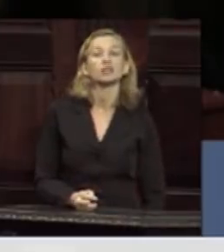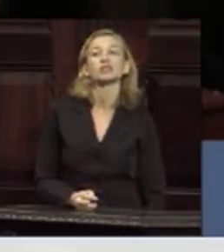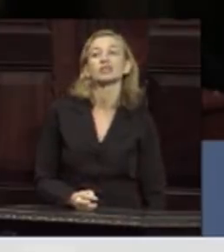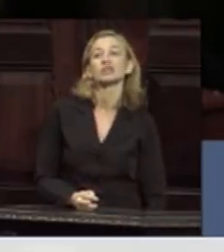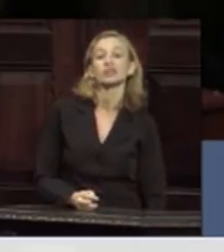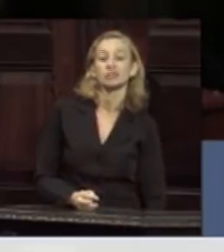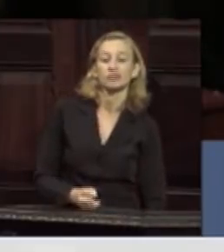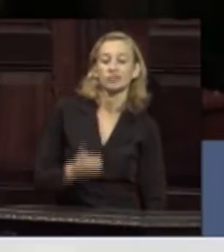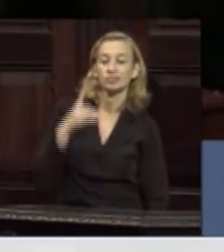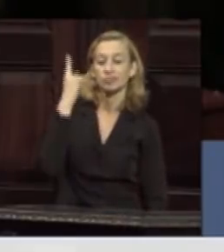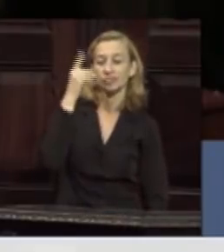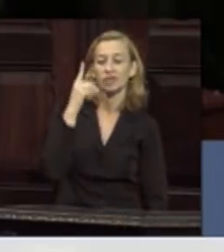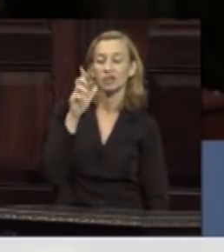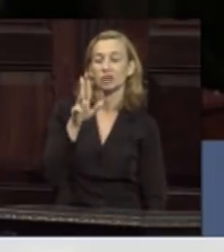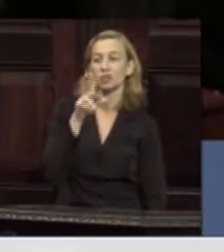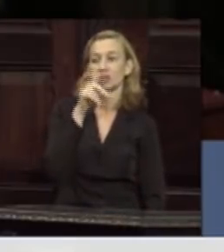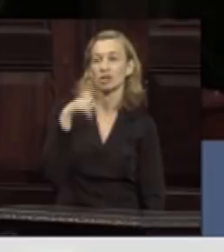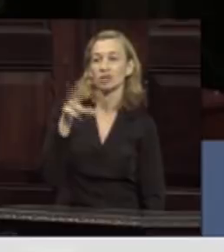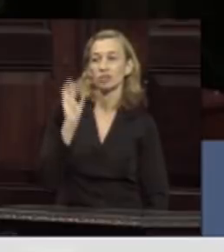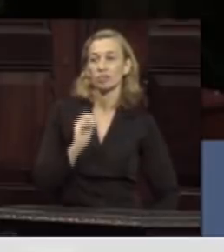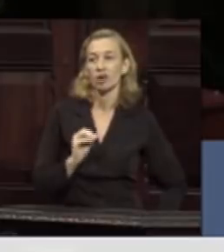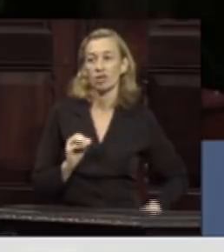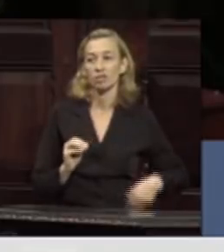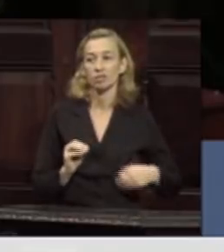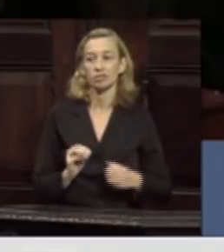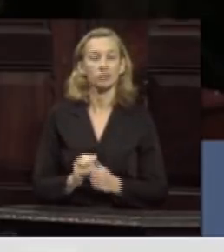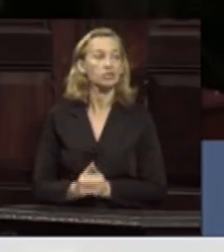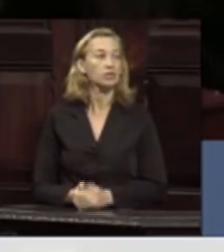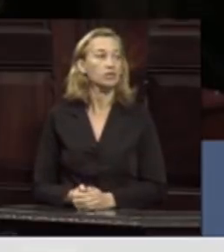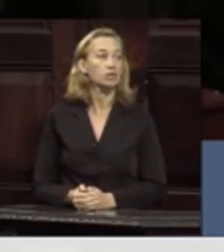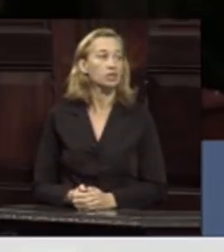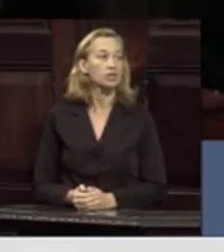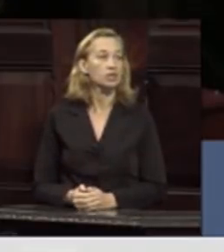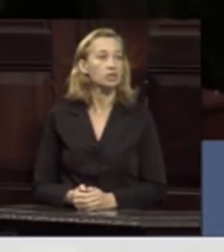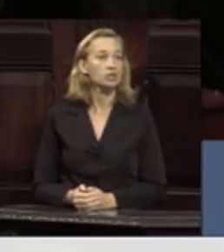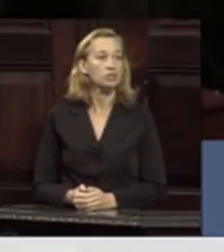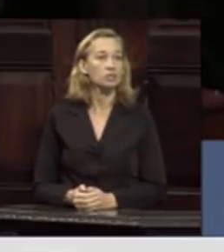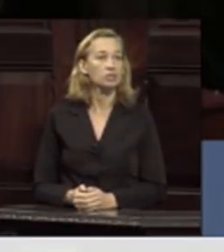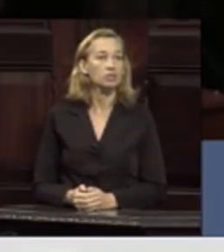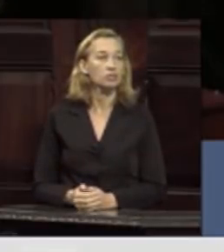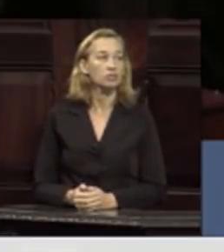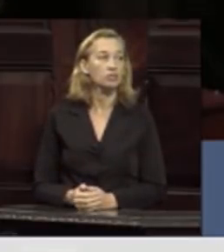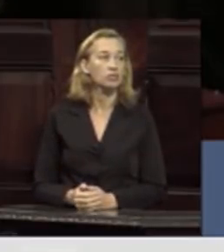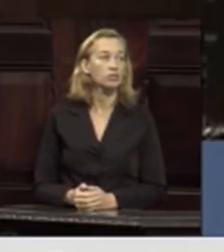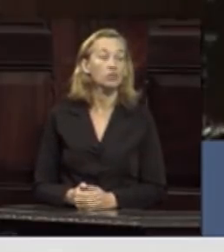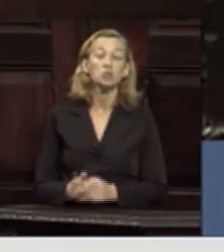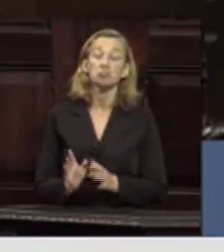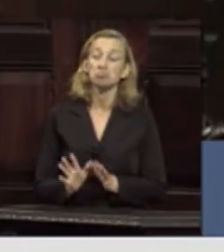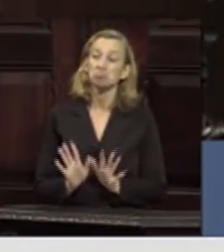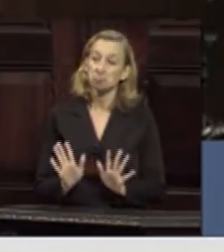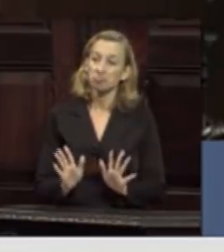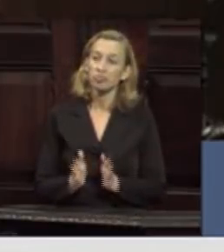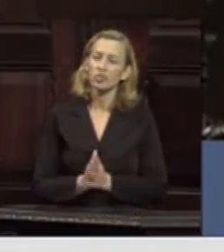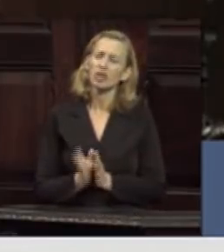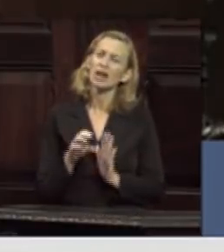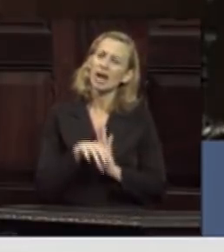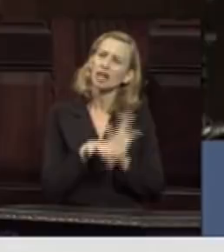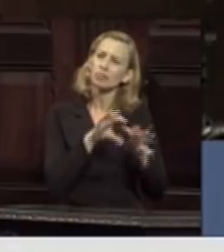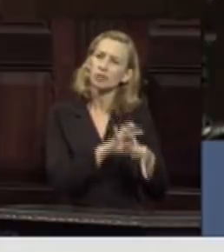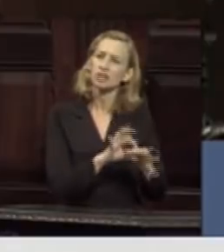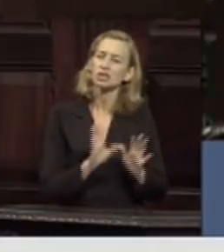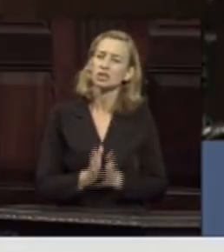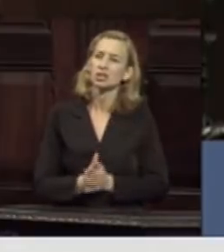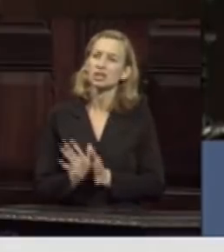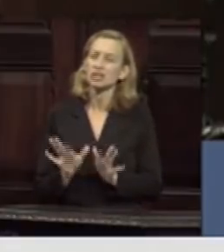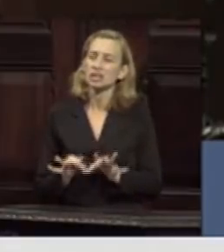intencionado, não foi possível acatar essa emenda por um simples motivo. Como a Fazenda